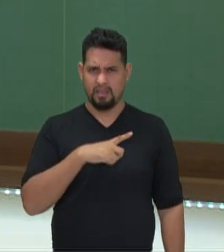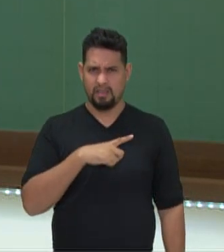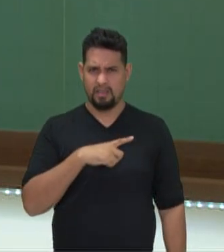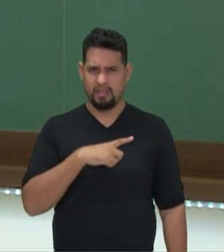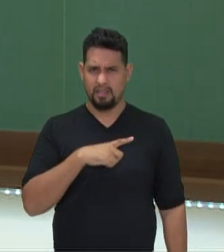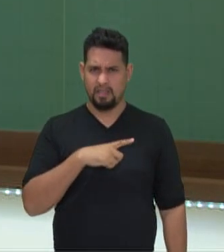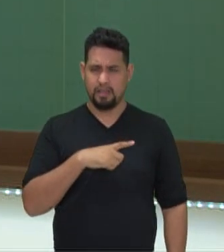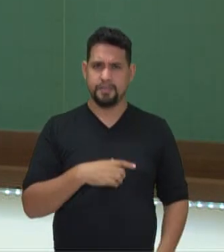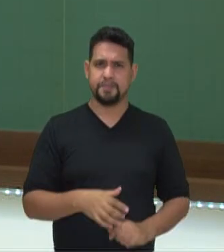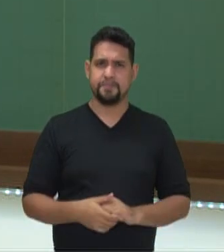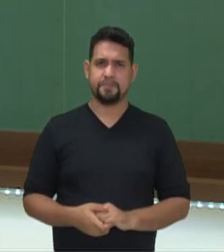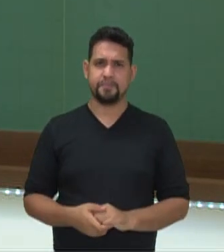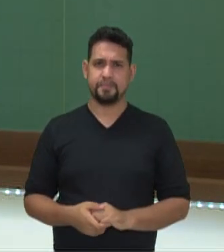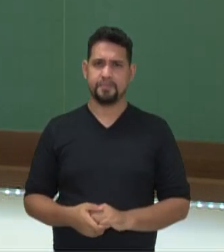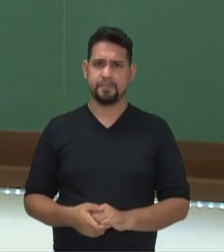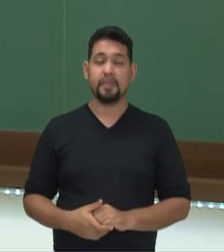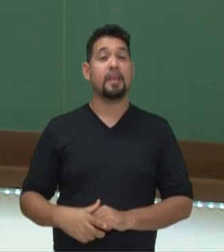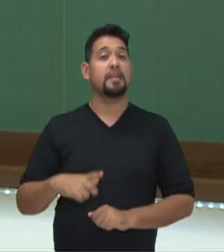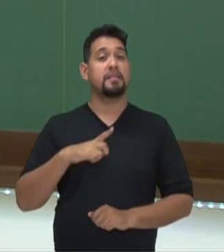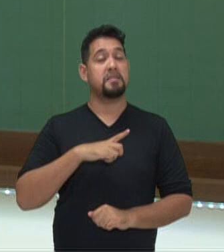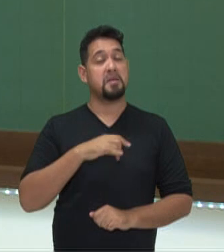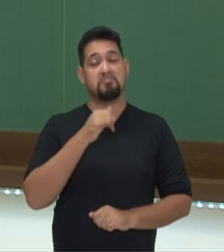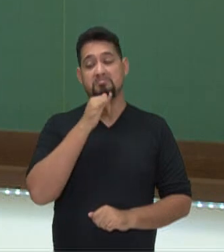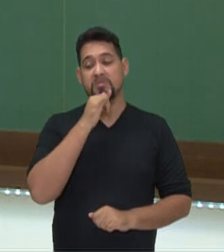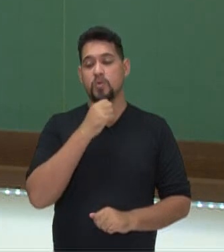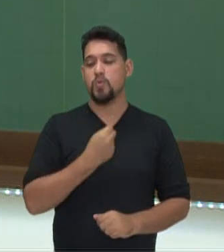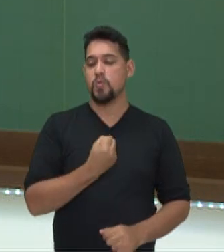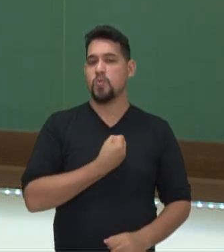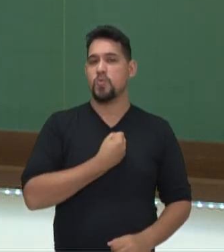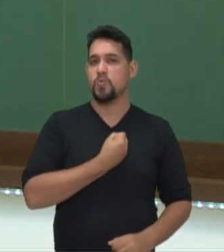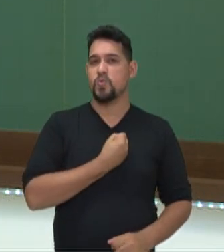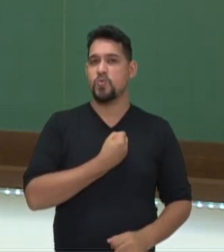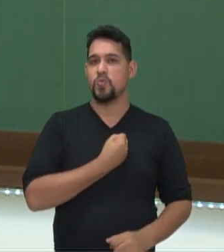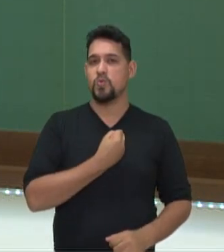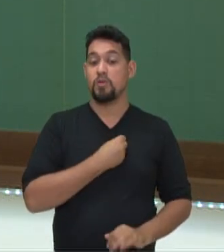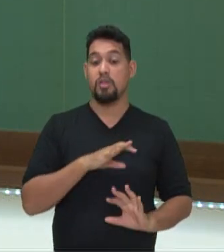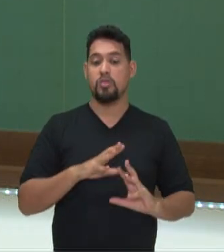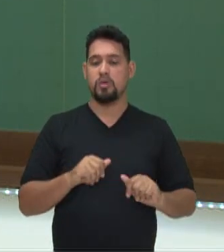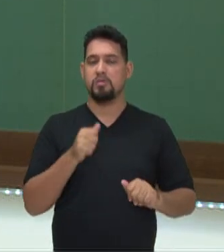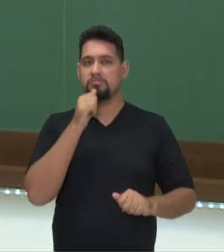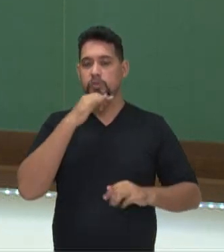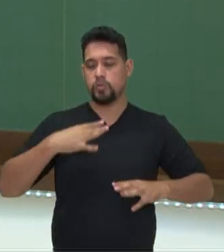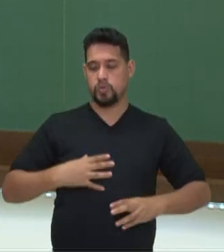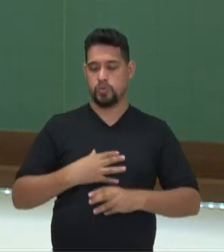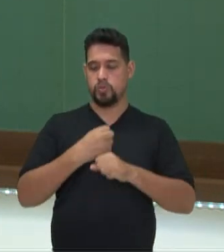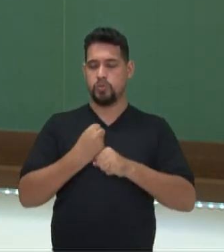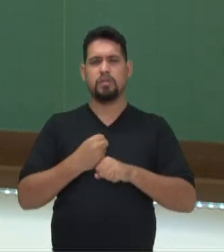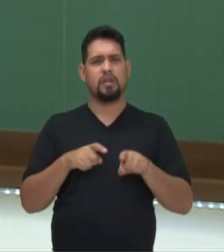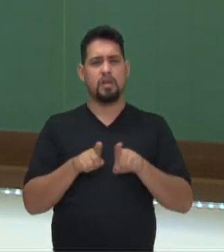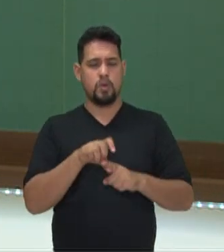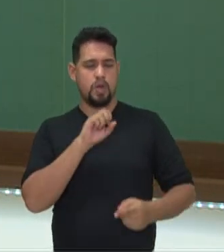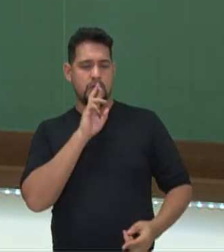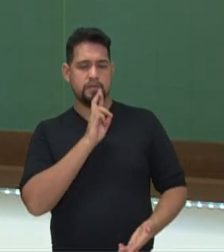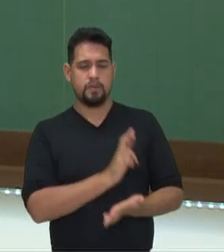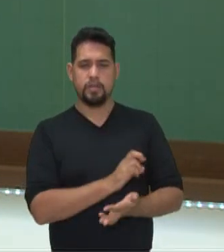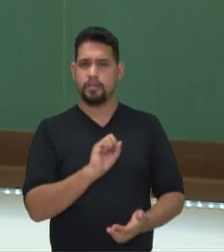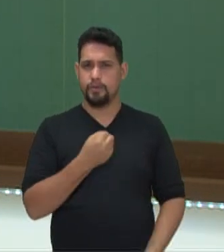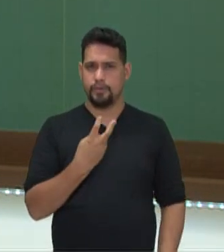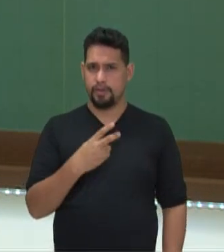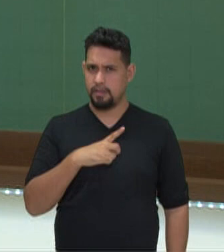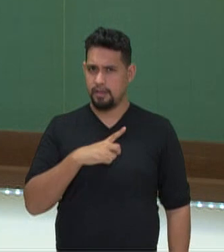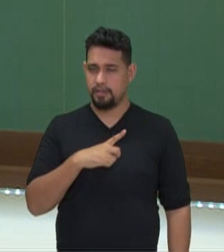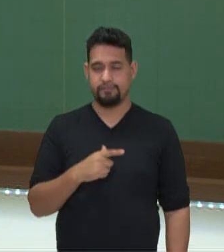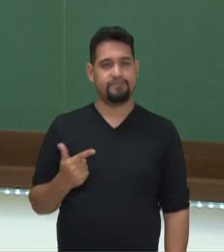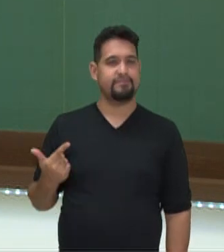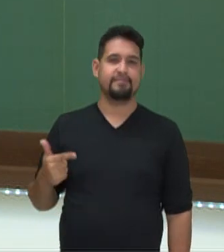Né? Será que existe, ou melhor, existe um número inteiro que multiplicado por ele mesmo dá 82?